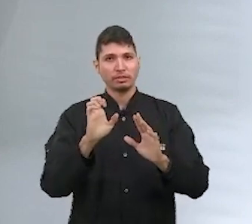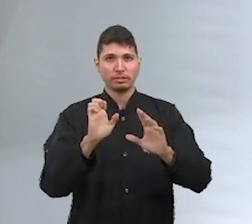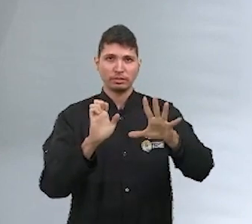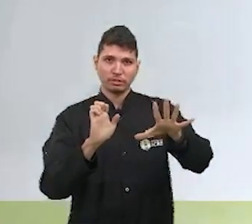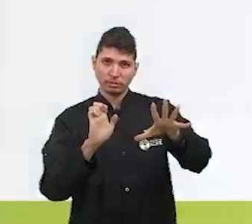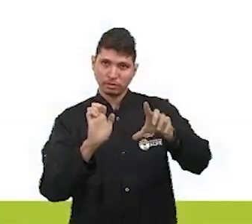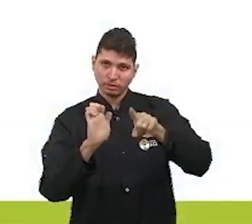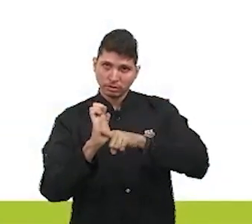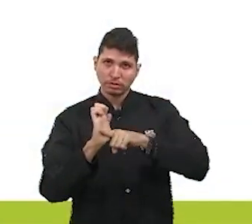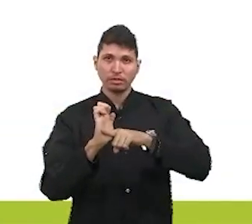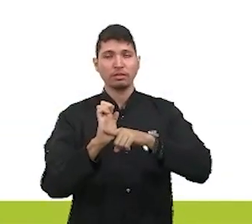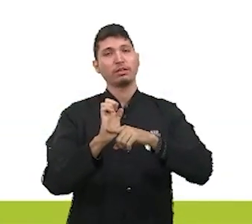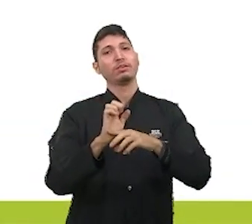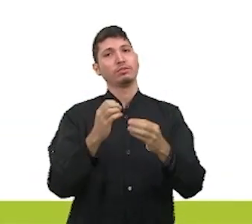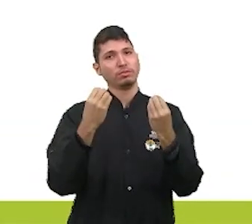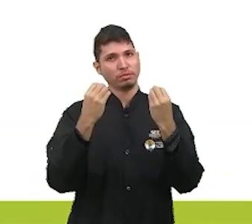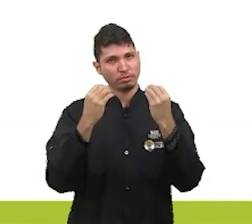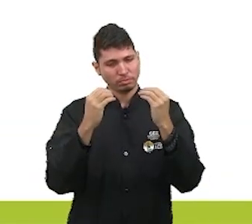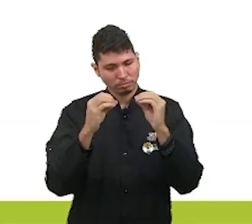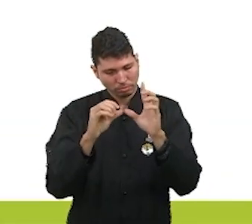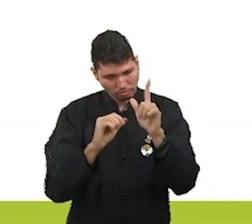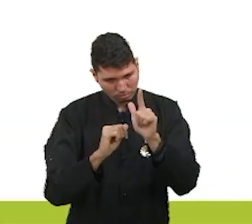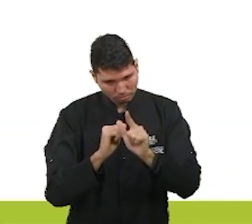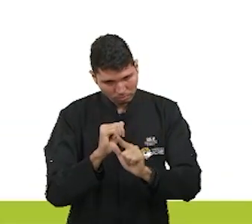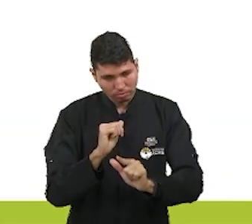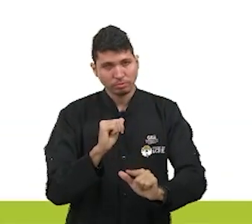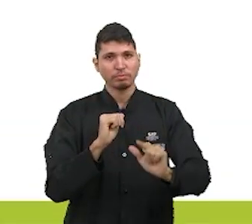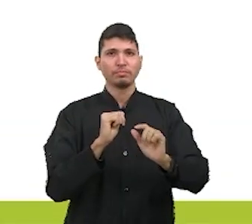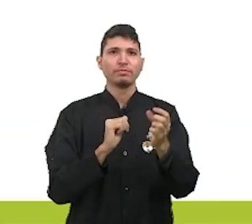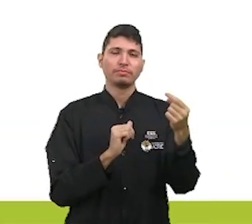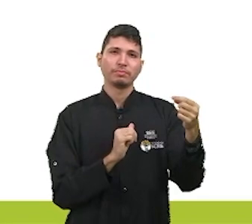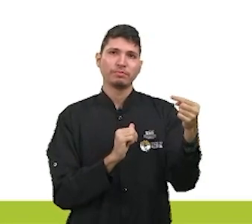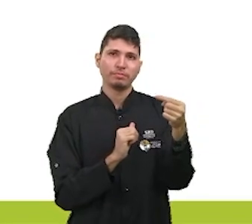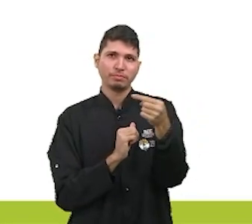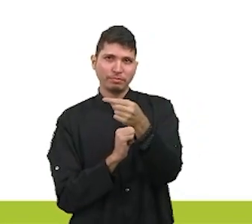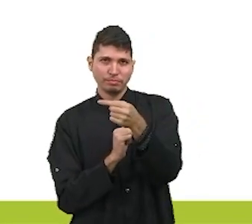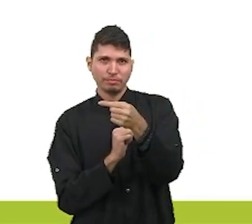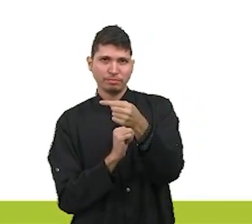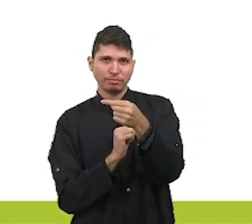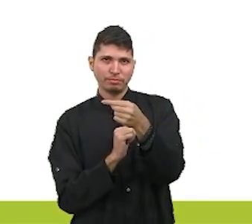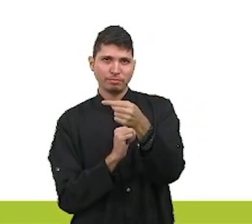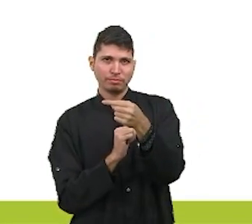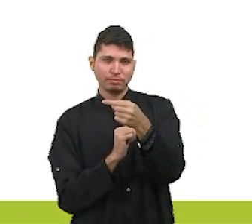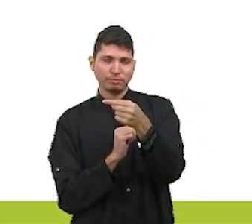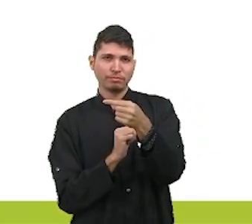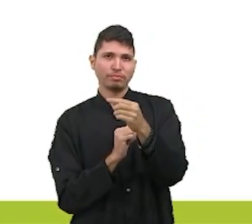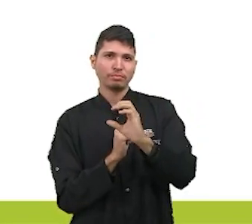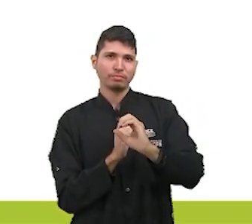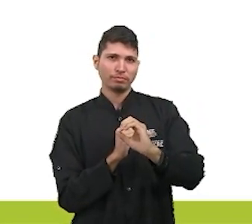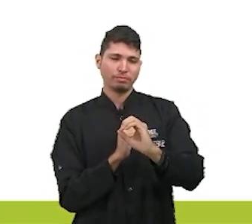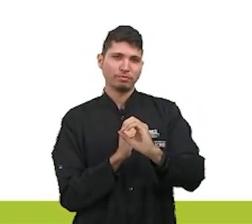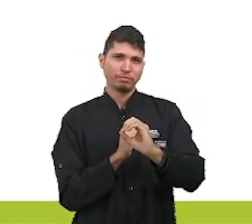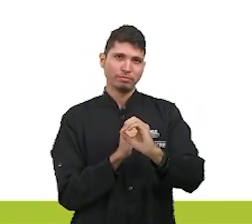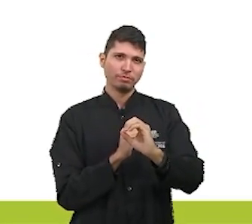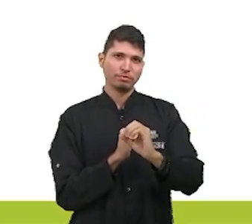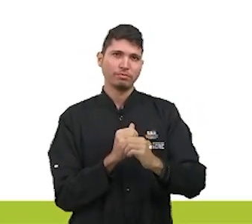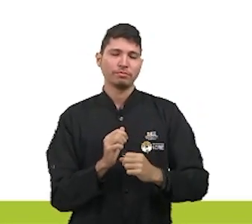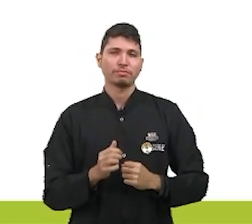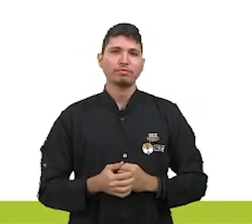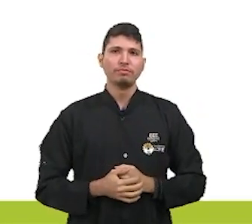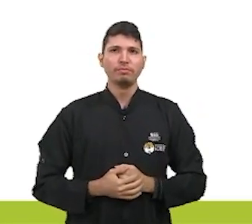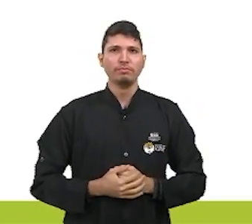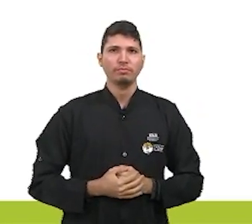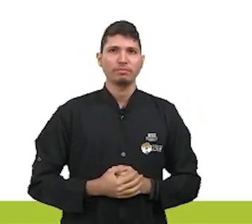colocar uma outra seta direcionada ao outro sentido, ao oxigênio. Vamos analisar aqui